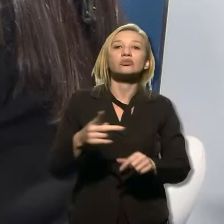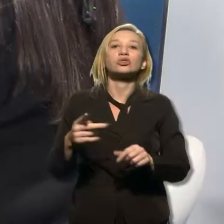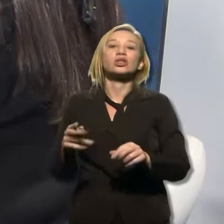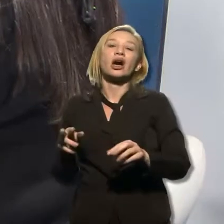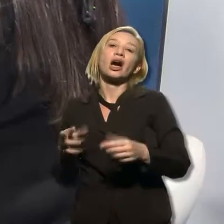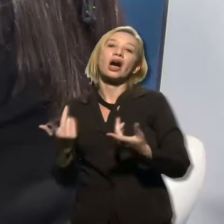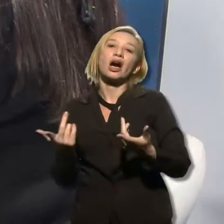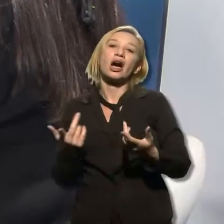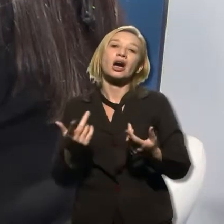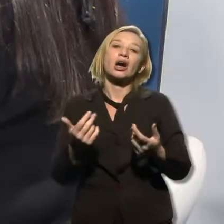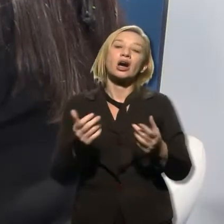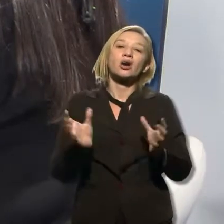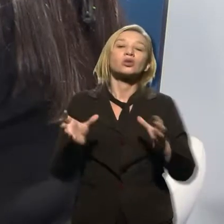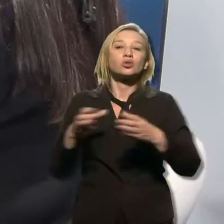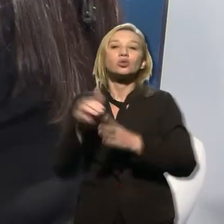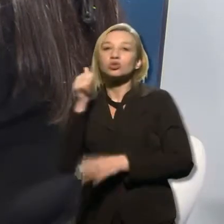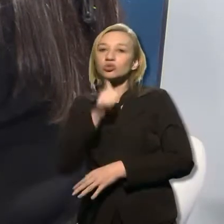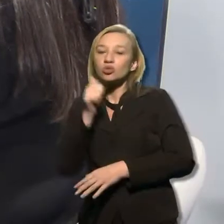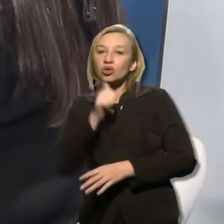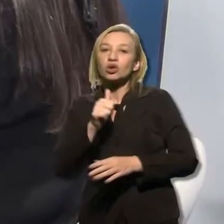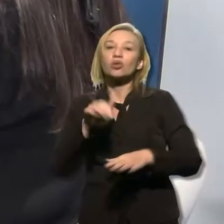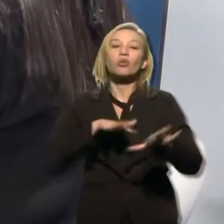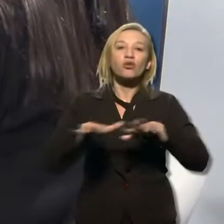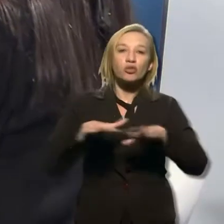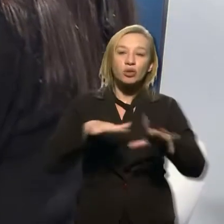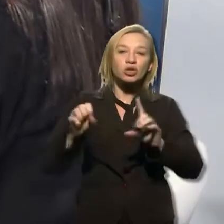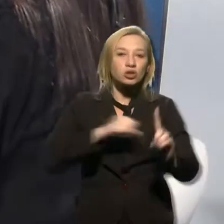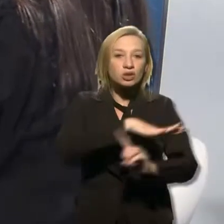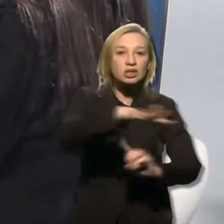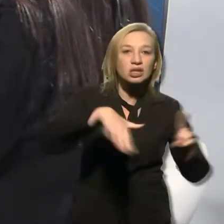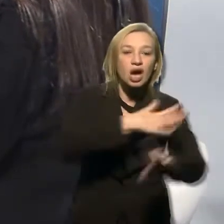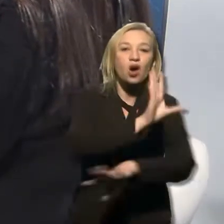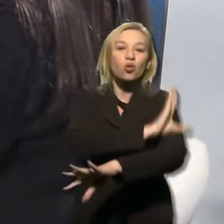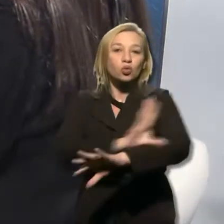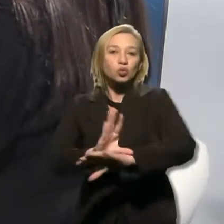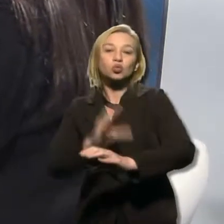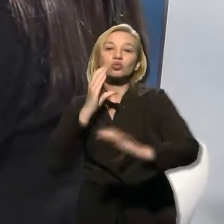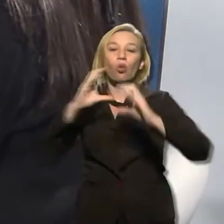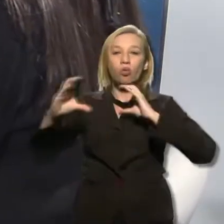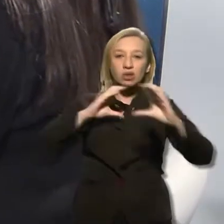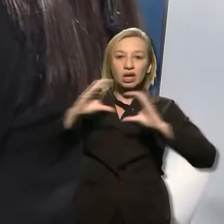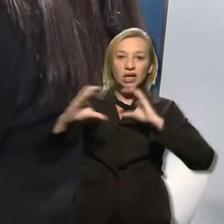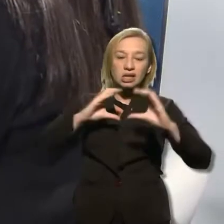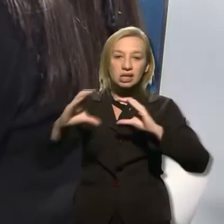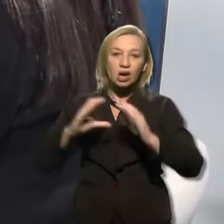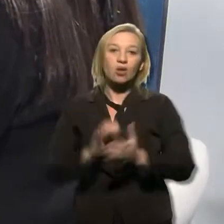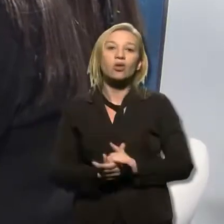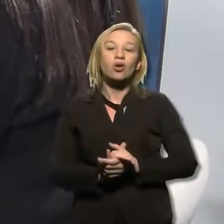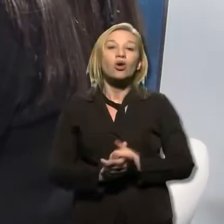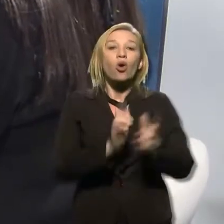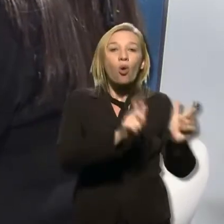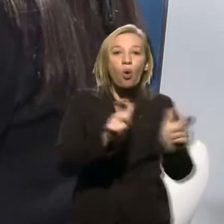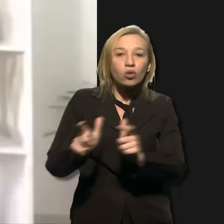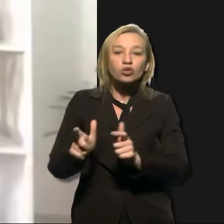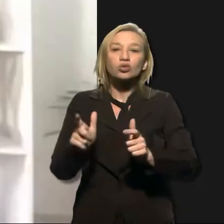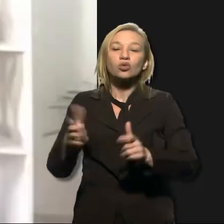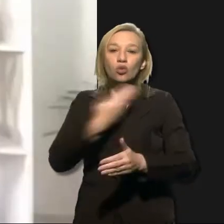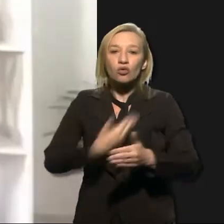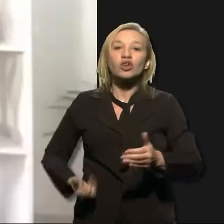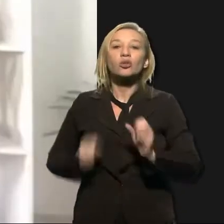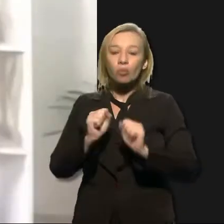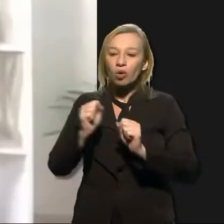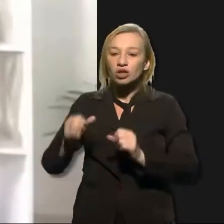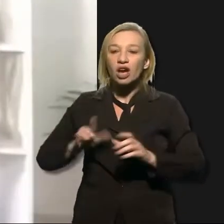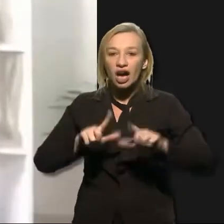proteção. Inclusive, a gente fala da rede de mulheres, a gente fala dos movimentos sociais de cultura, de comunicação, enfim,